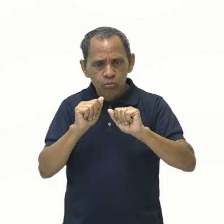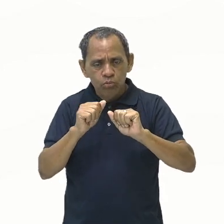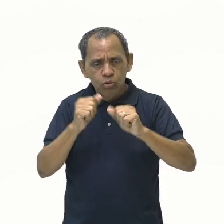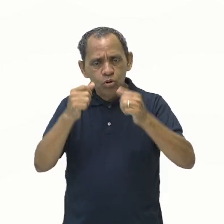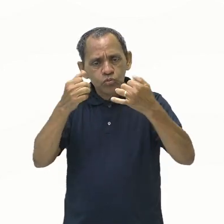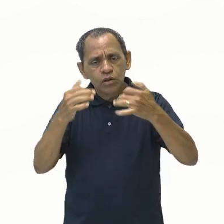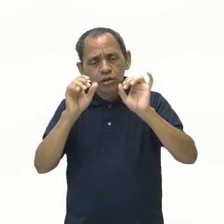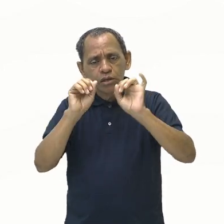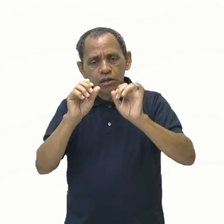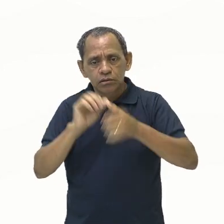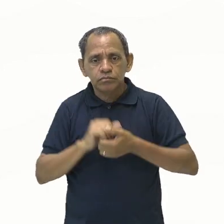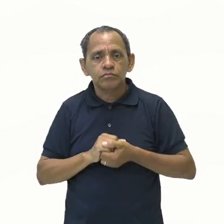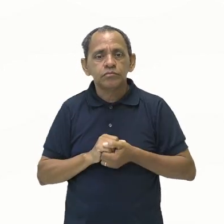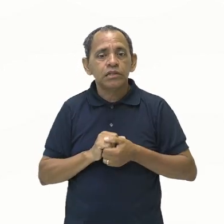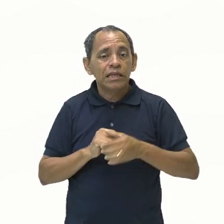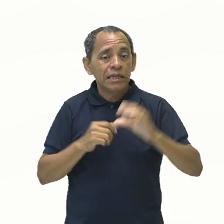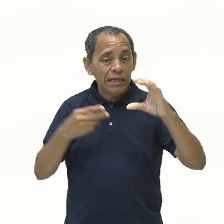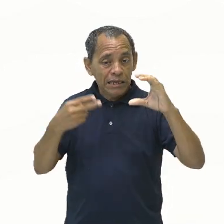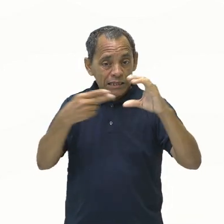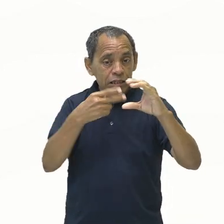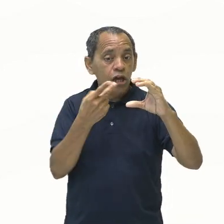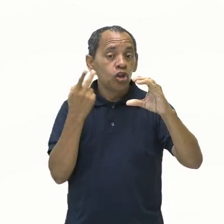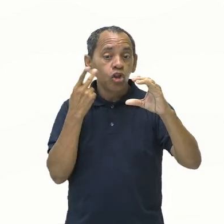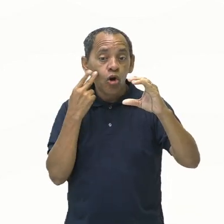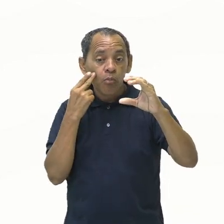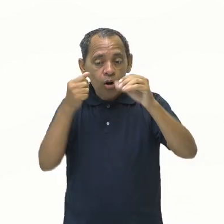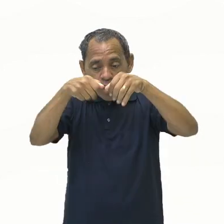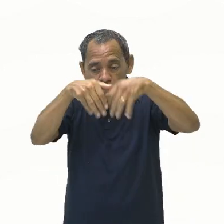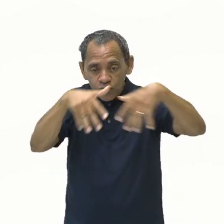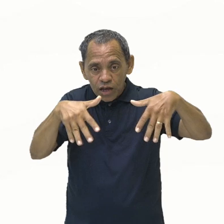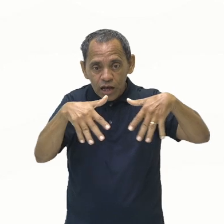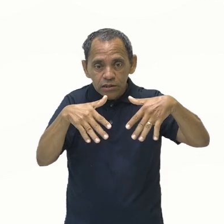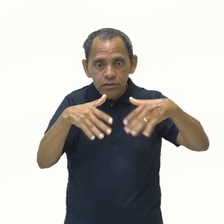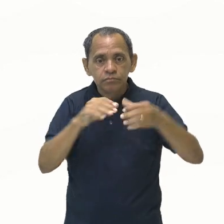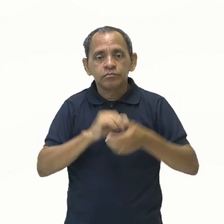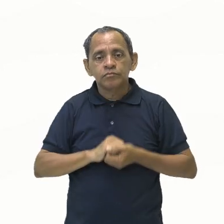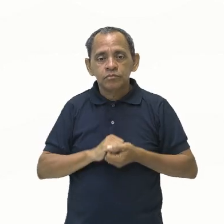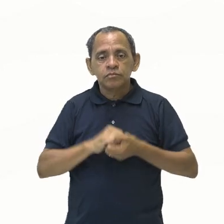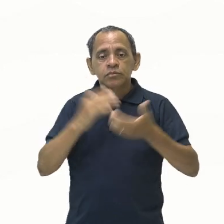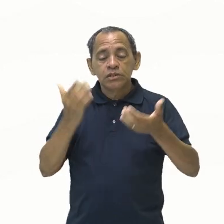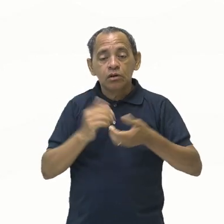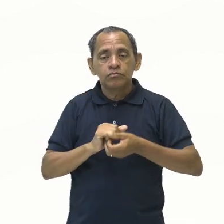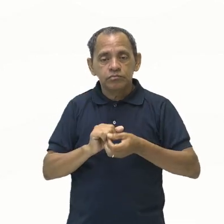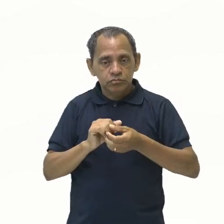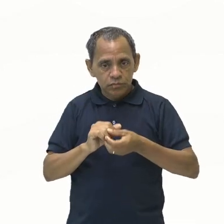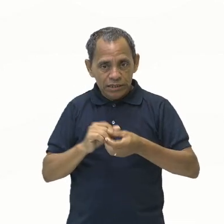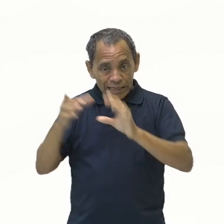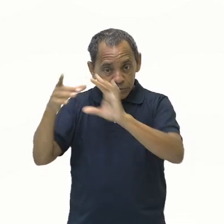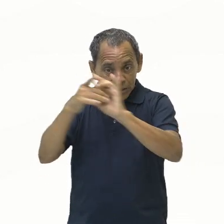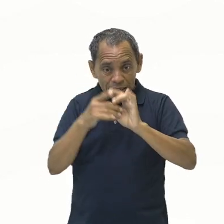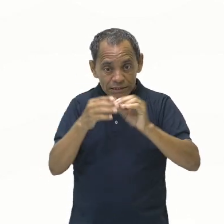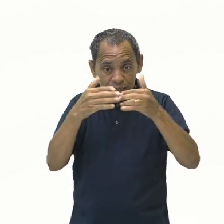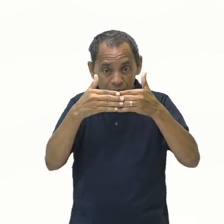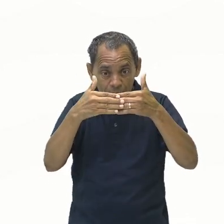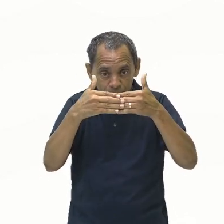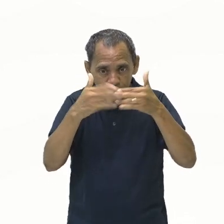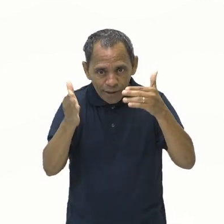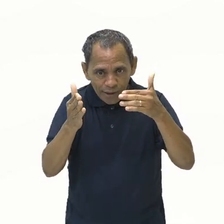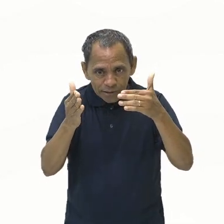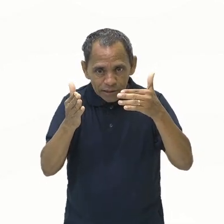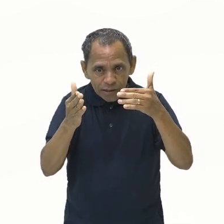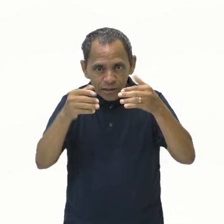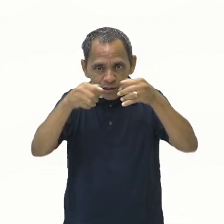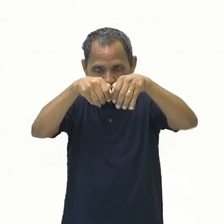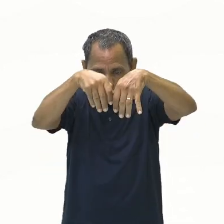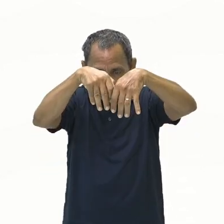ou ramificada? Ela é uma cadeia aberta, vou colocar só a sigla, tá? Aberta, ela é uma cadeia